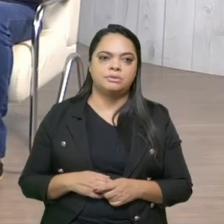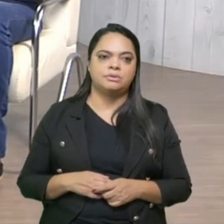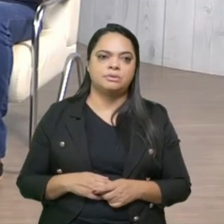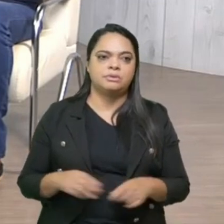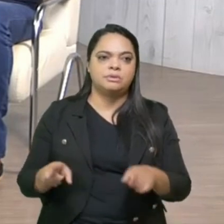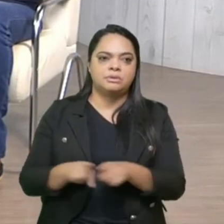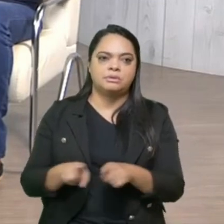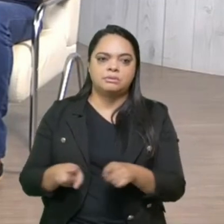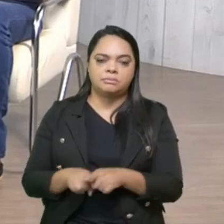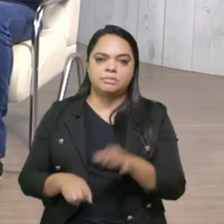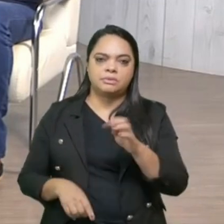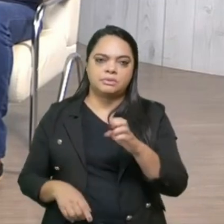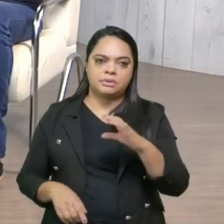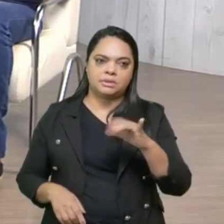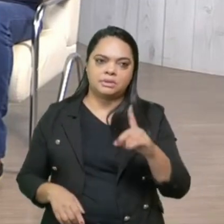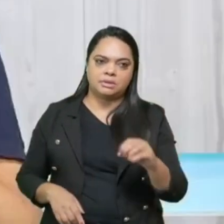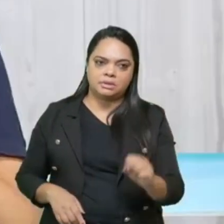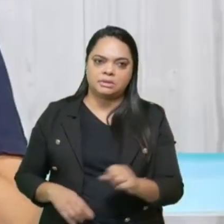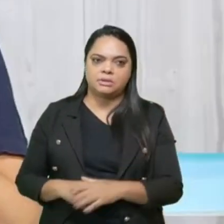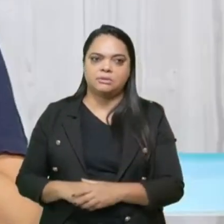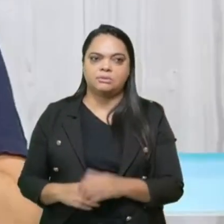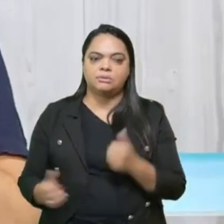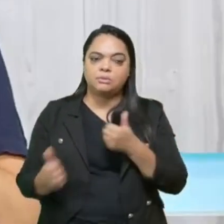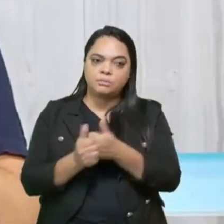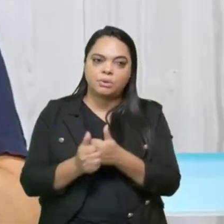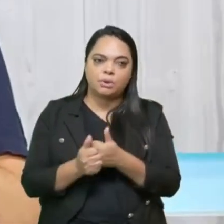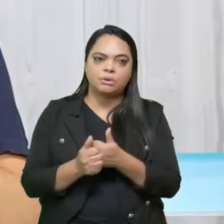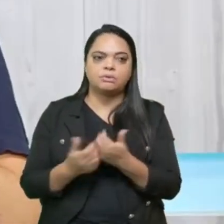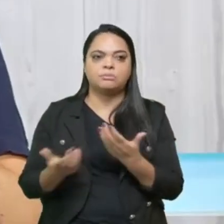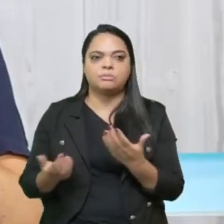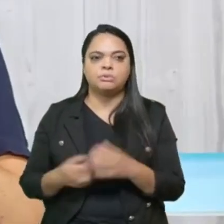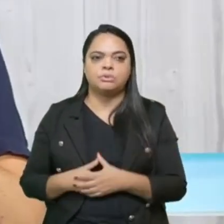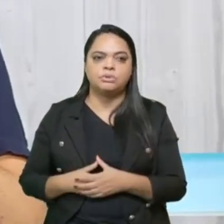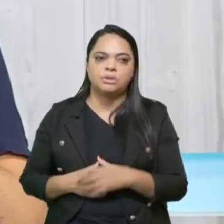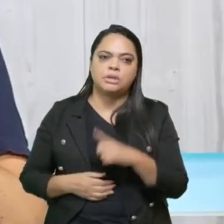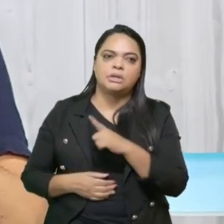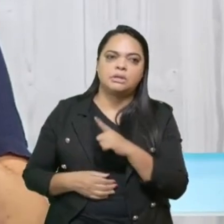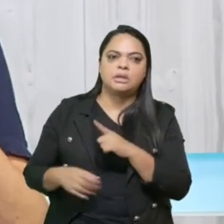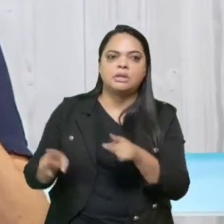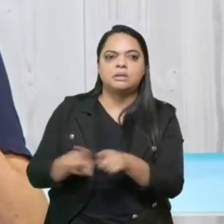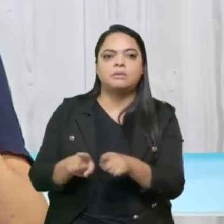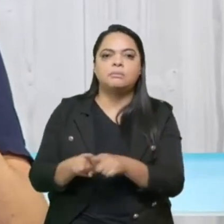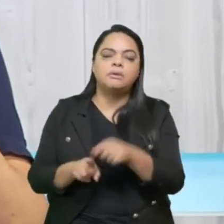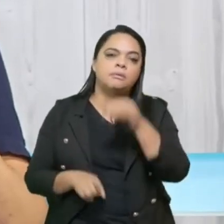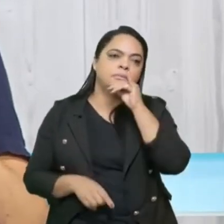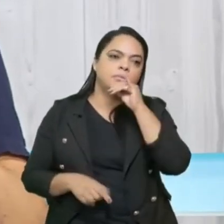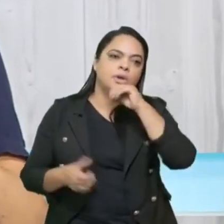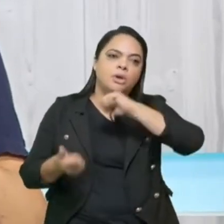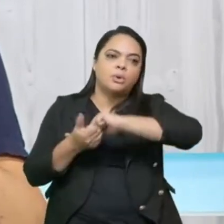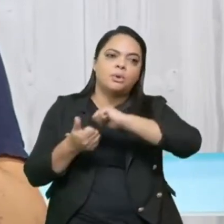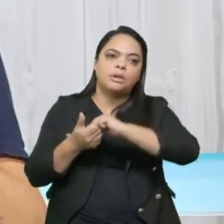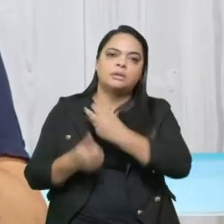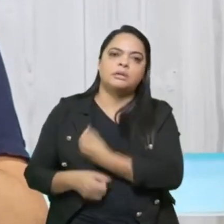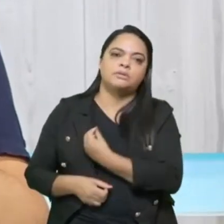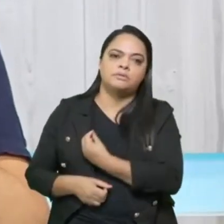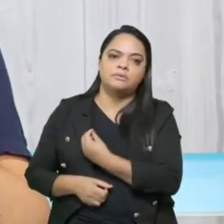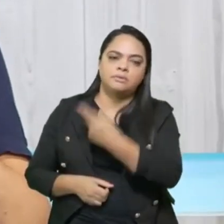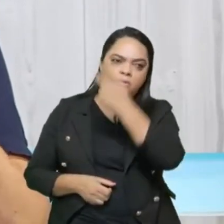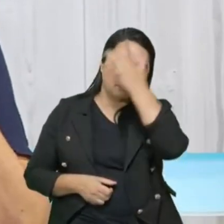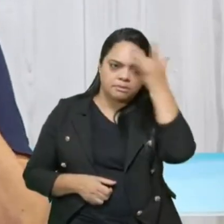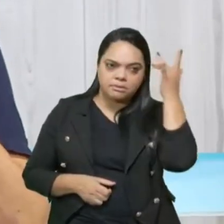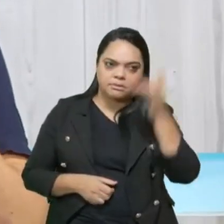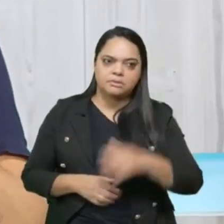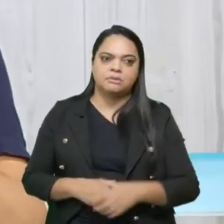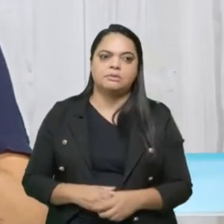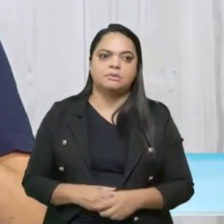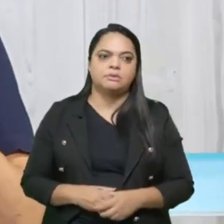elasticidade dos tecidos próximos daquela articulação. A gente tem benefícios na qualidade de vida da pessoa, que a pessoa